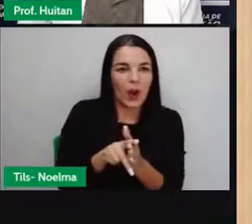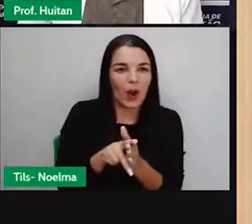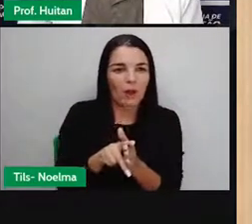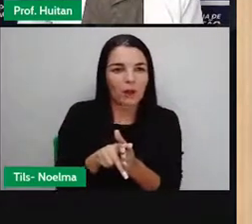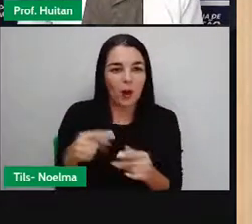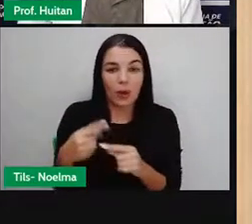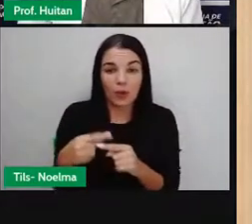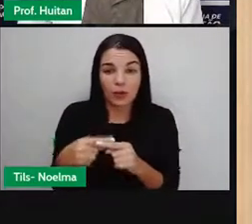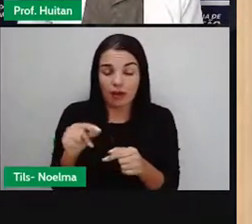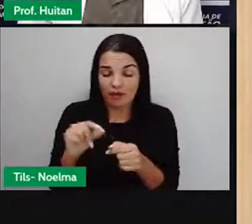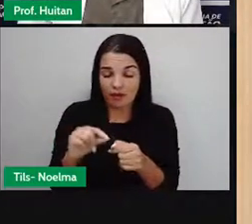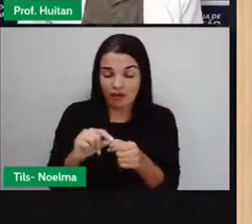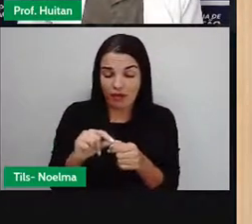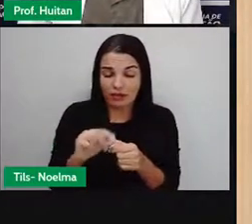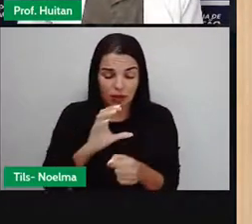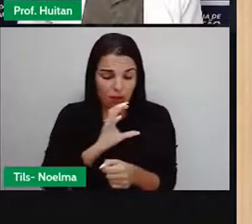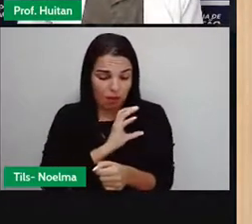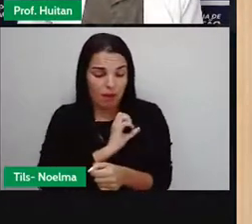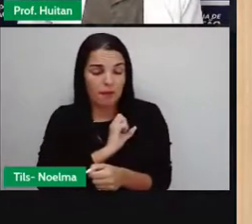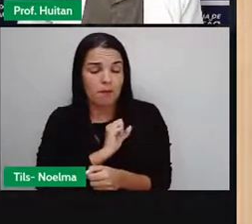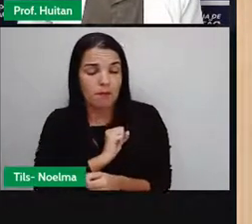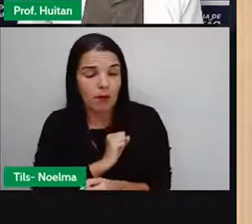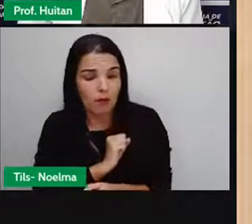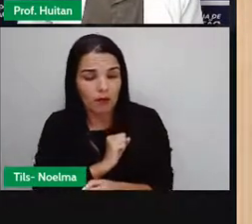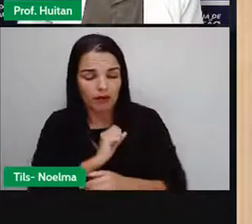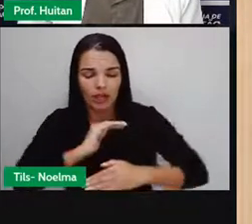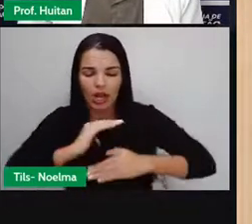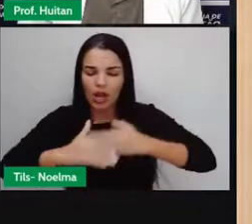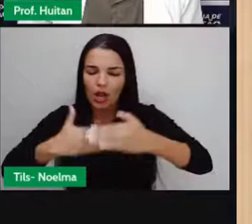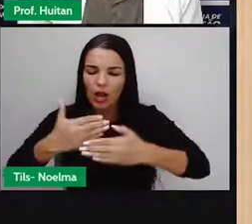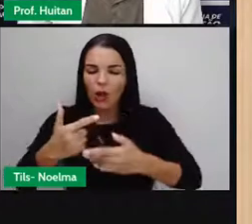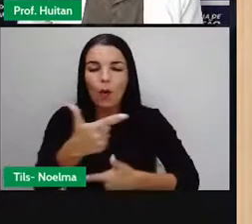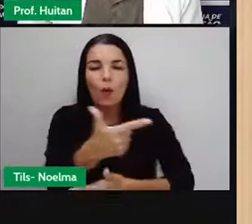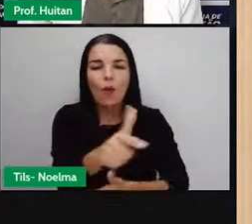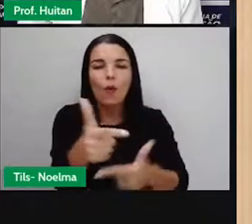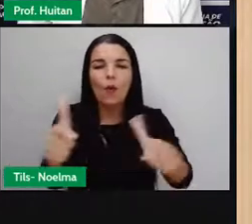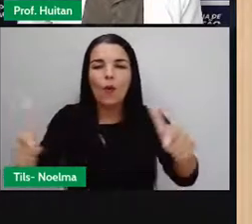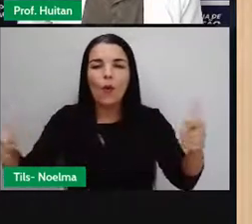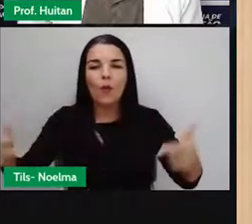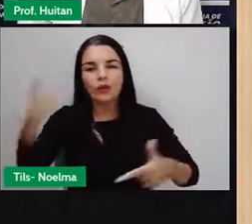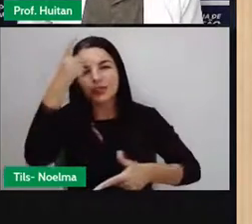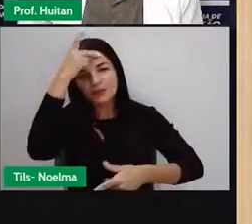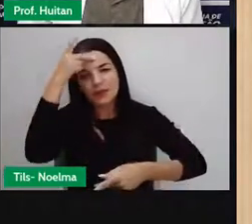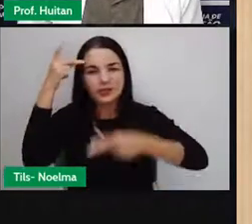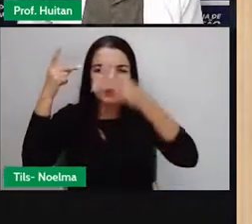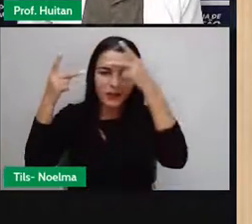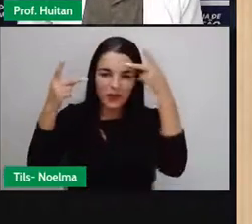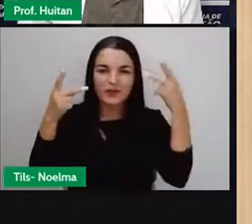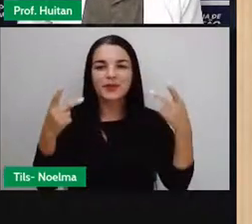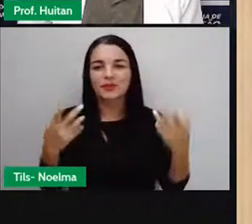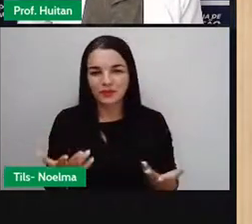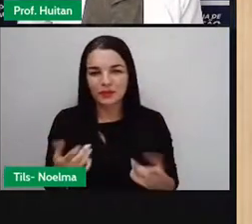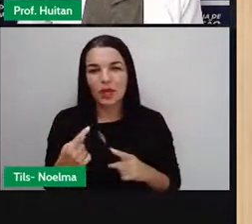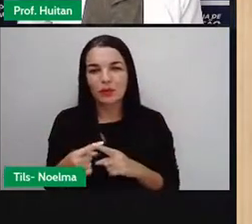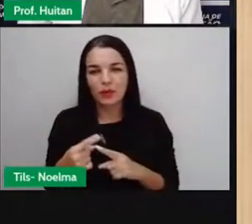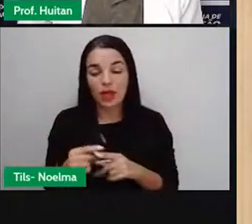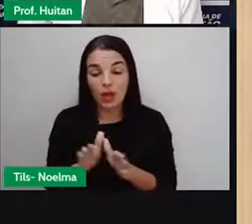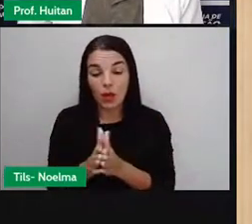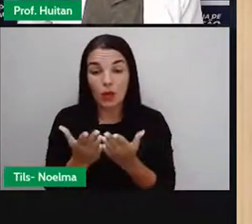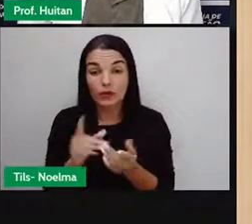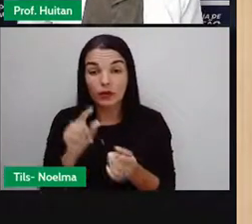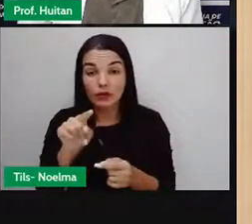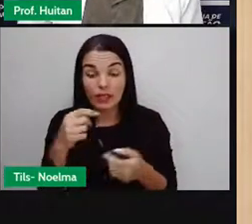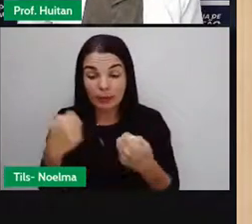pratica esse ato de amor consigo mesmo e depois você vai praticar esse ato de amor para com outras pessoas. Porque quando você